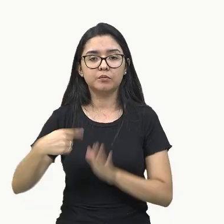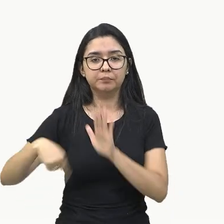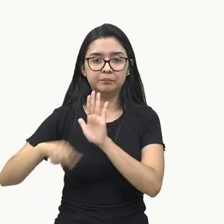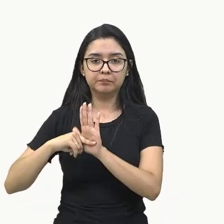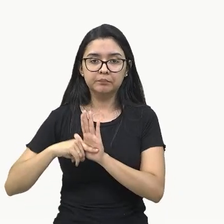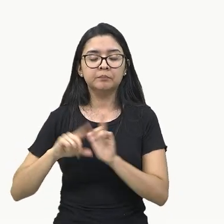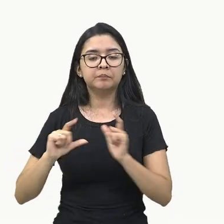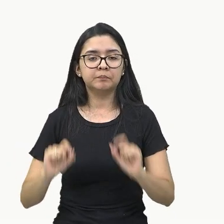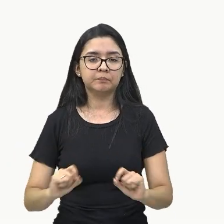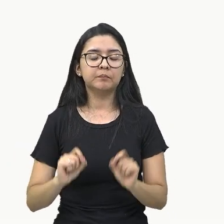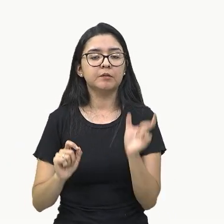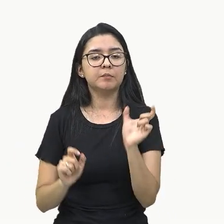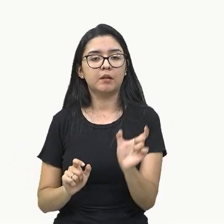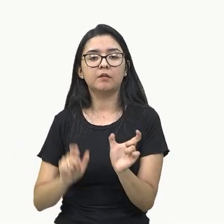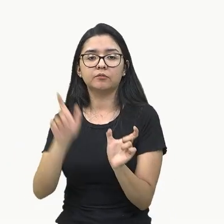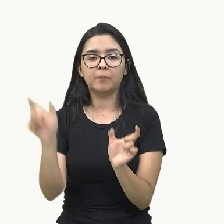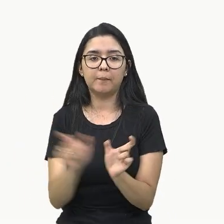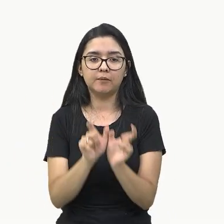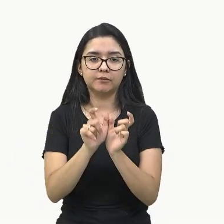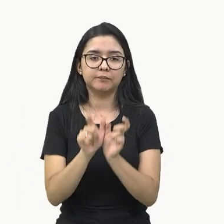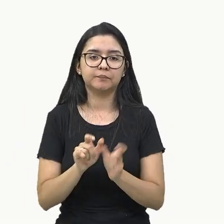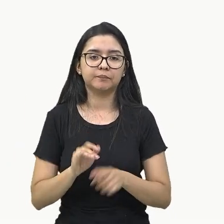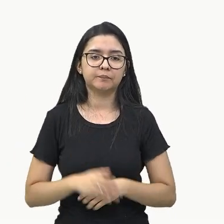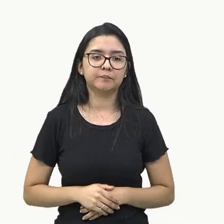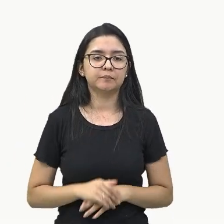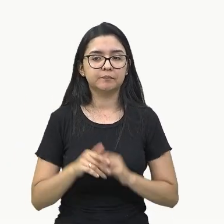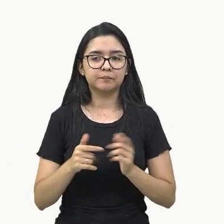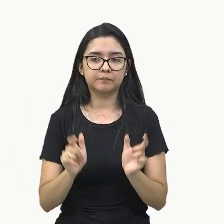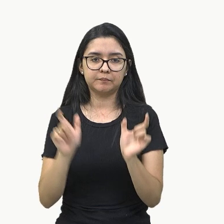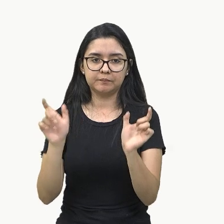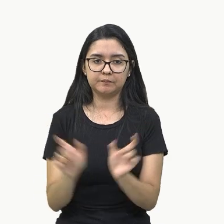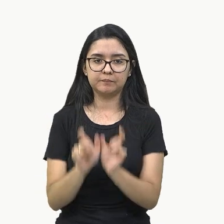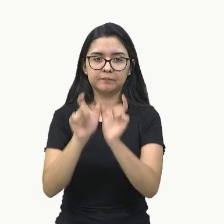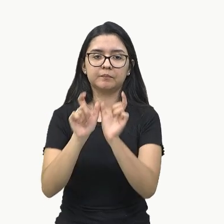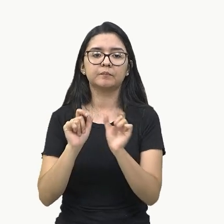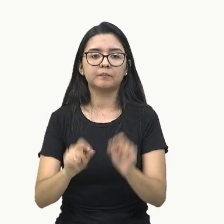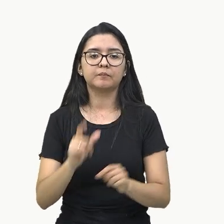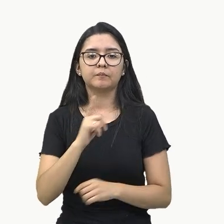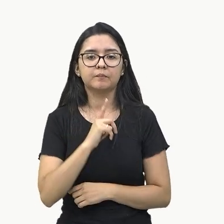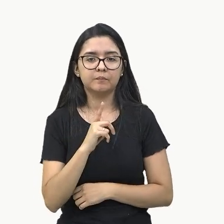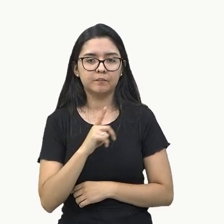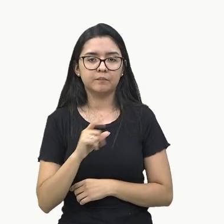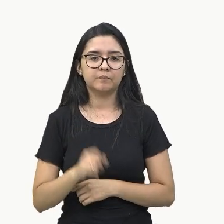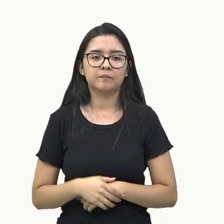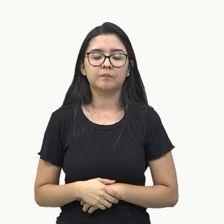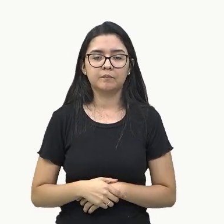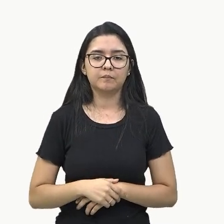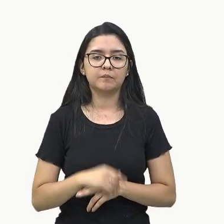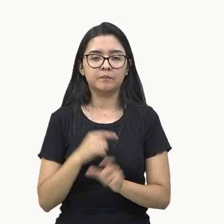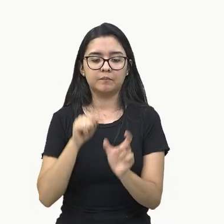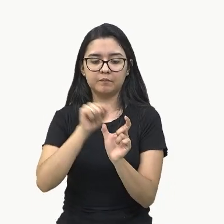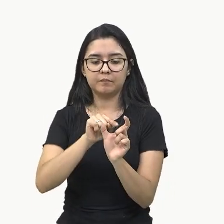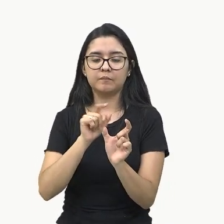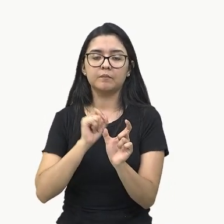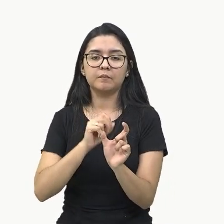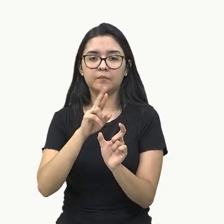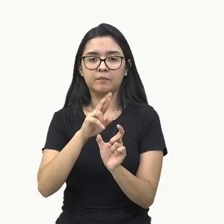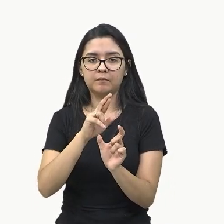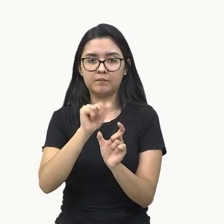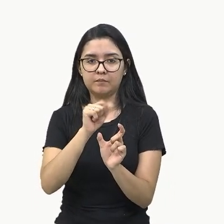palavras compostas. Então, na justaposição, são palavras compostas por justaposição, radicais que se juntam sem que